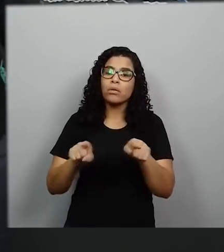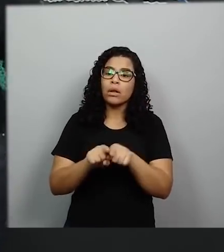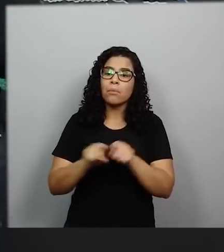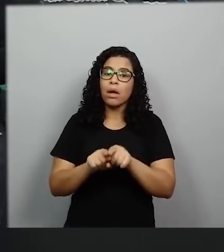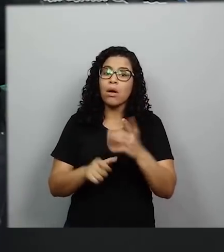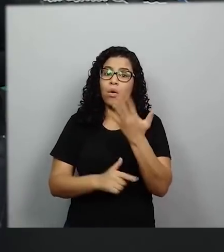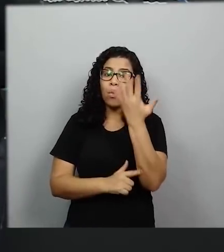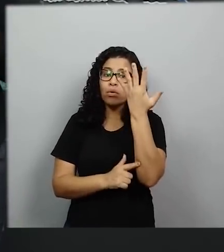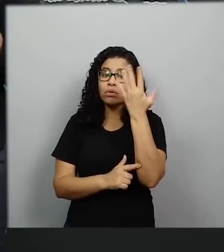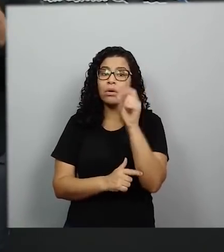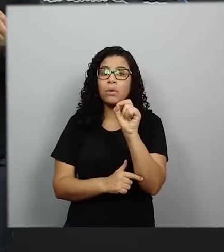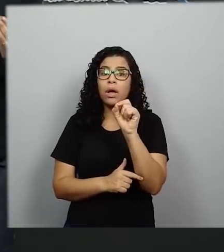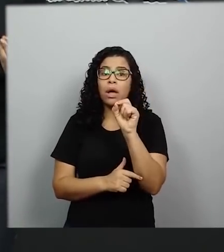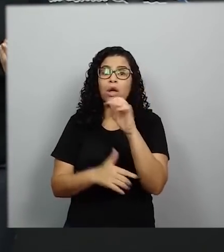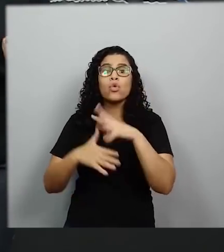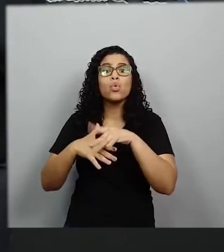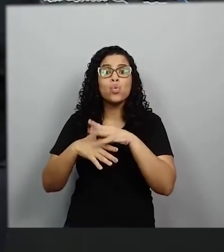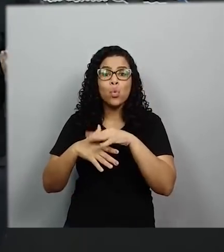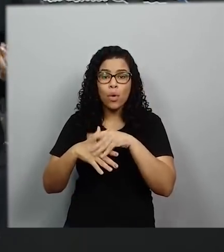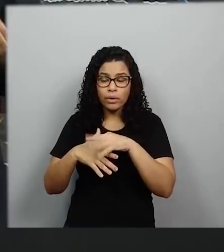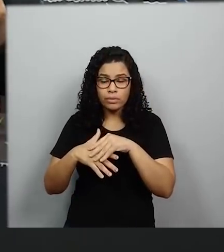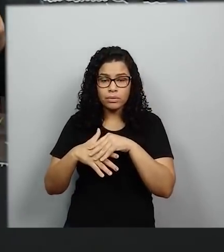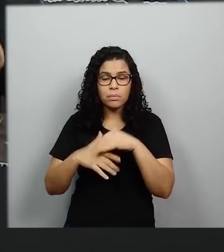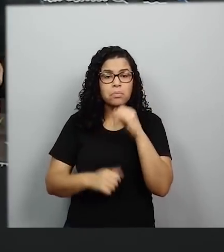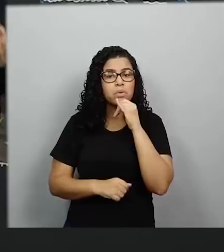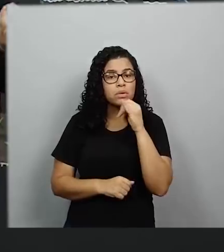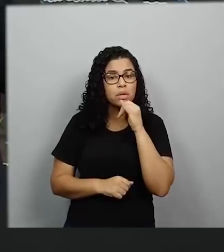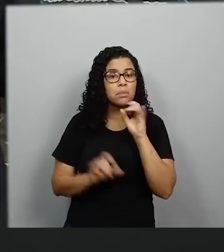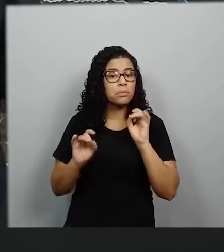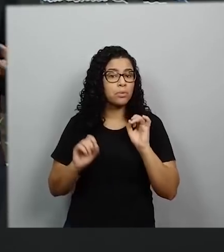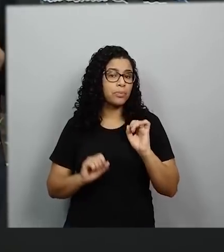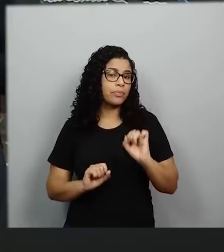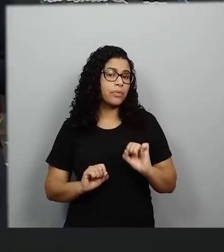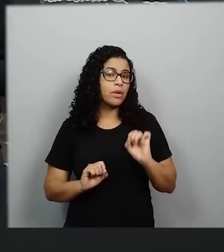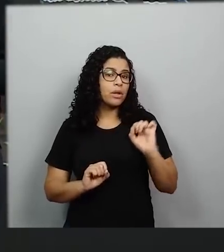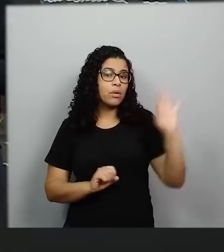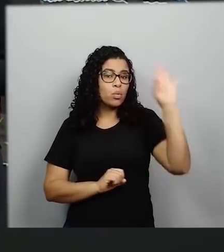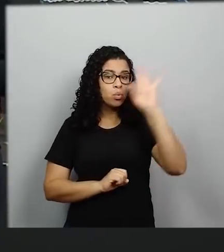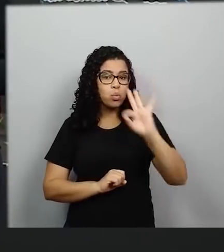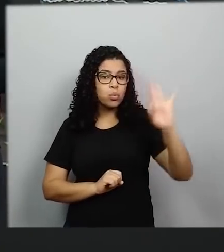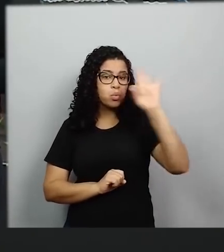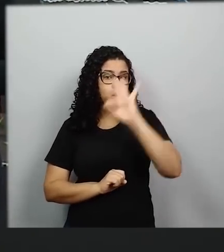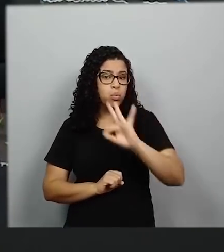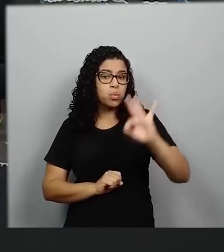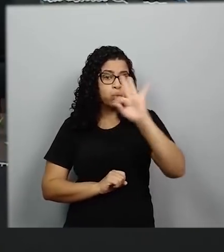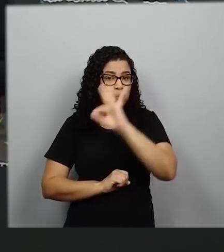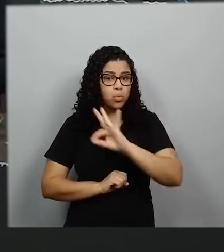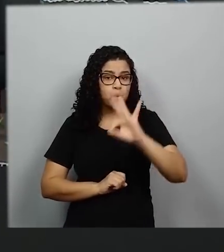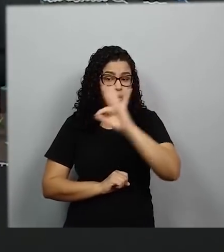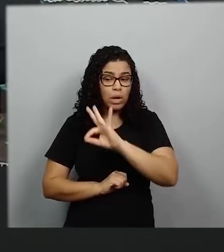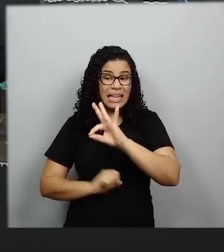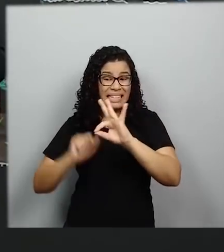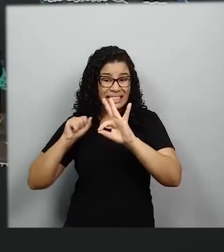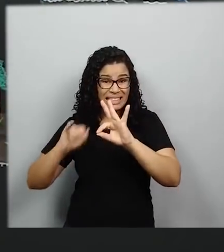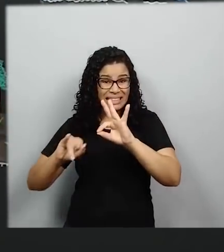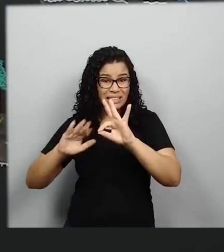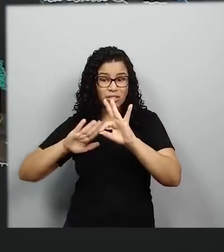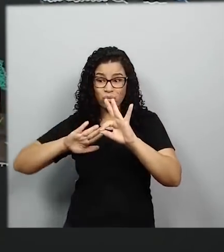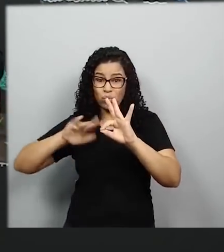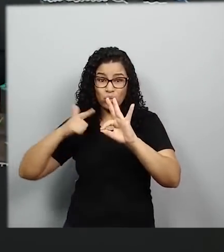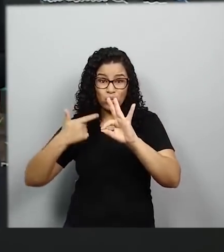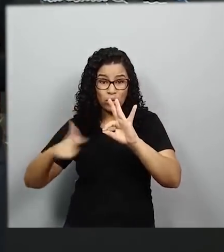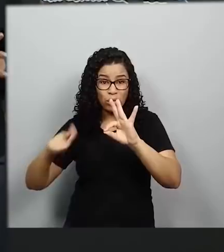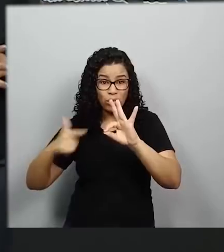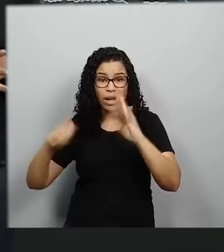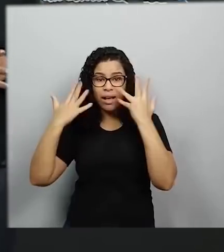doenças. Vamos pegar aí, especialmente no caso de doenças transmitidas por mosquitos. Se eu tiro os predadores naturais, eu